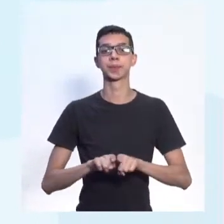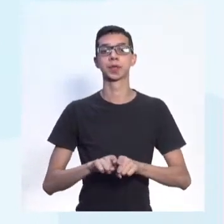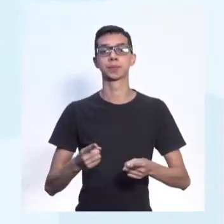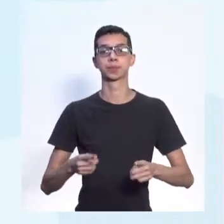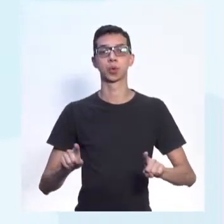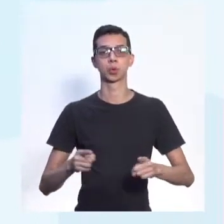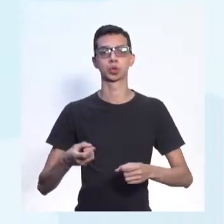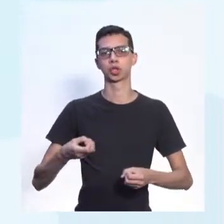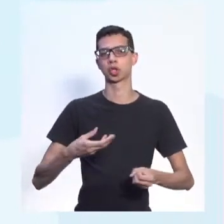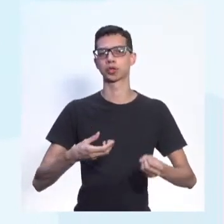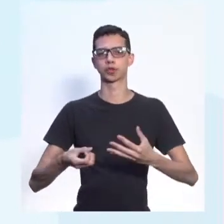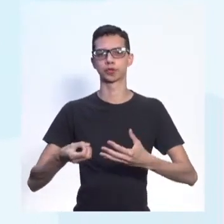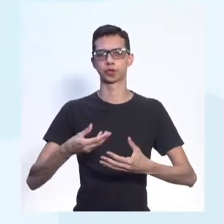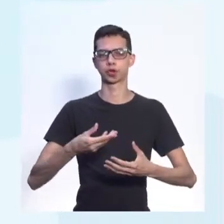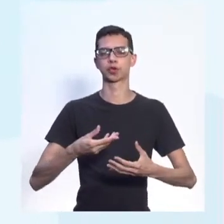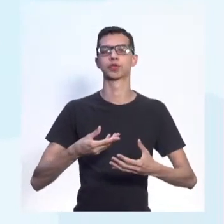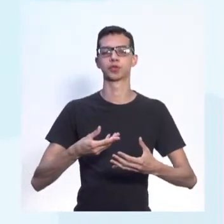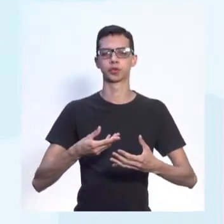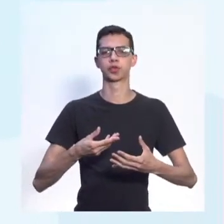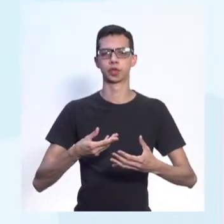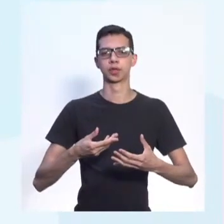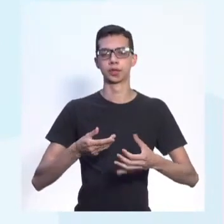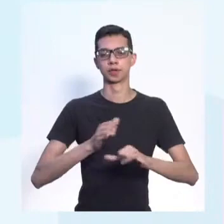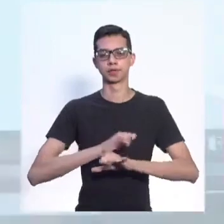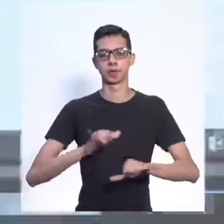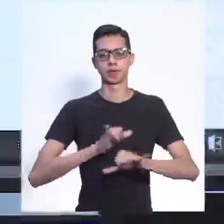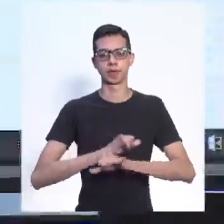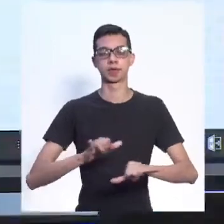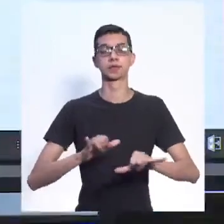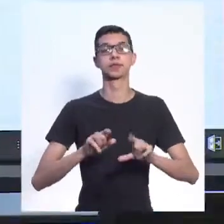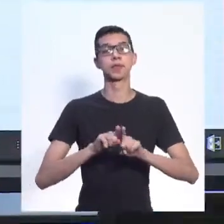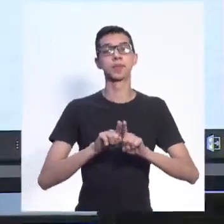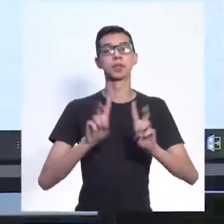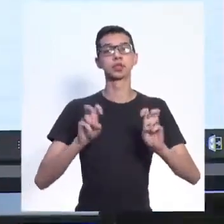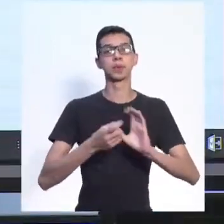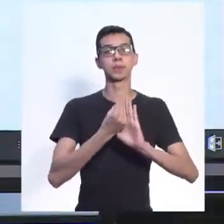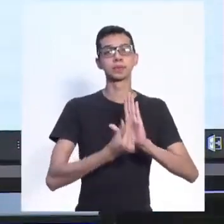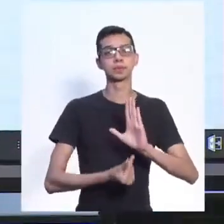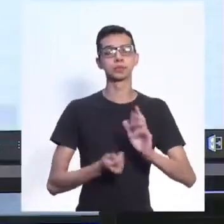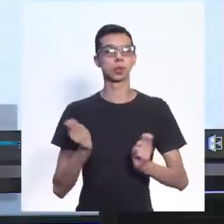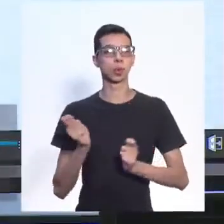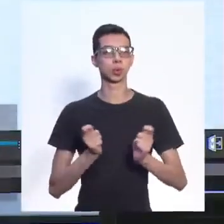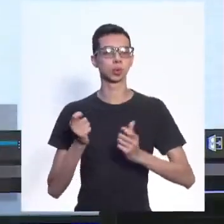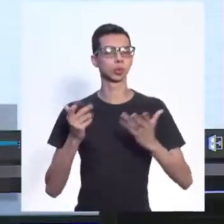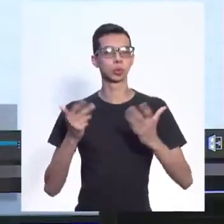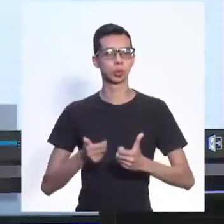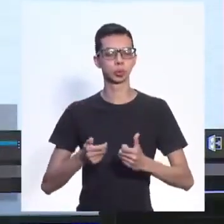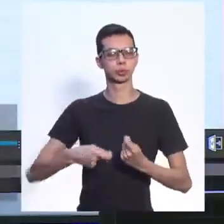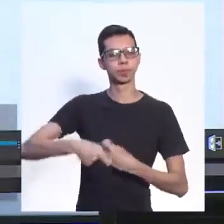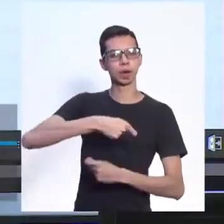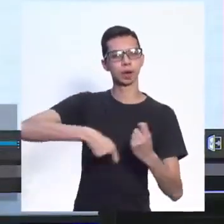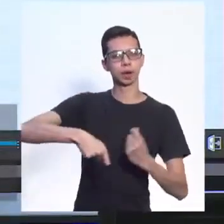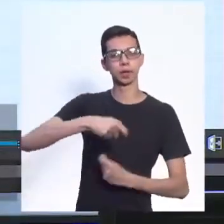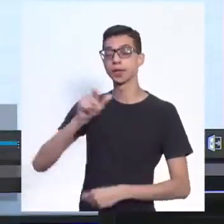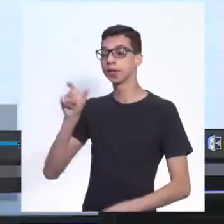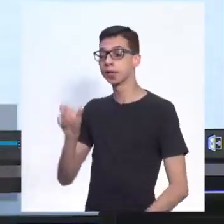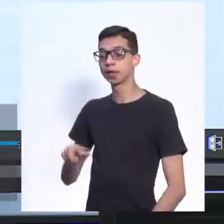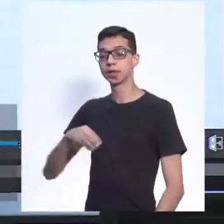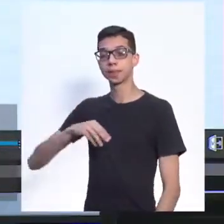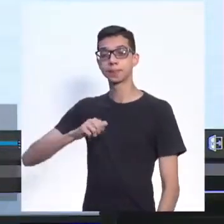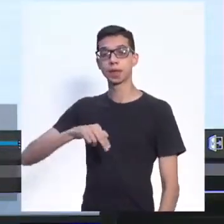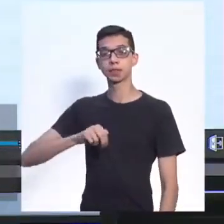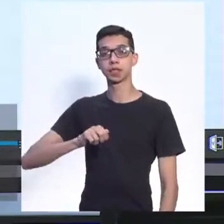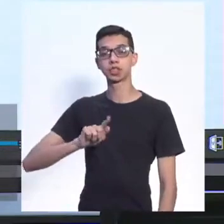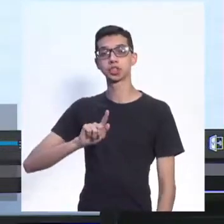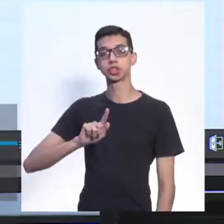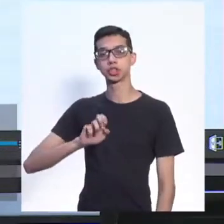movimentações financeiras advindas da vendagem. Então, o manager é o homem de ouro de uma gravadora. É ele que vai determinar o staff dessa gravadora, qual vai